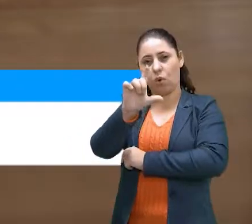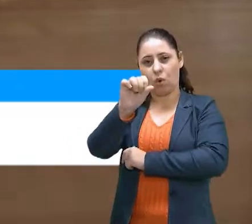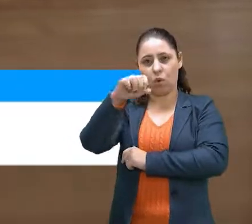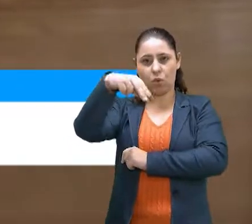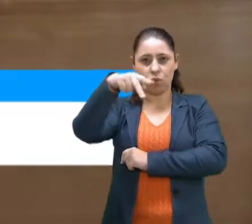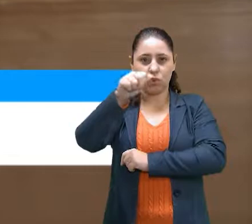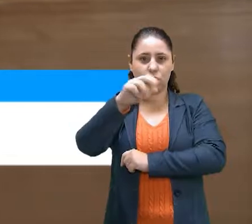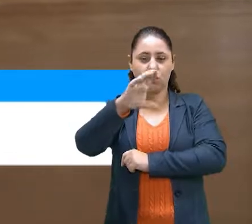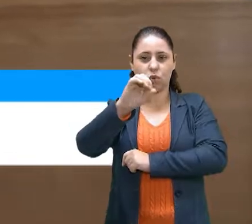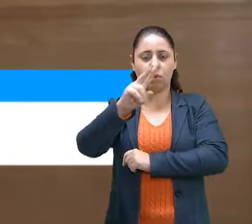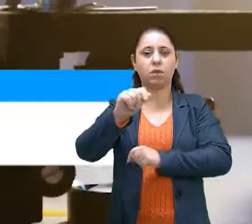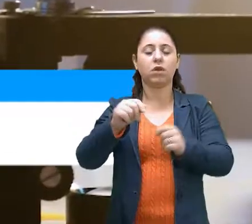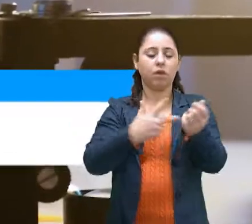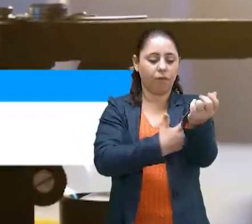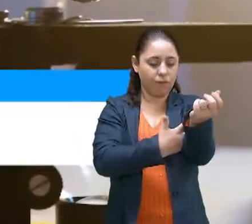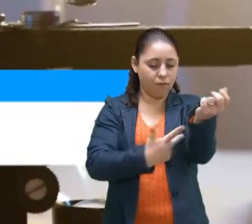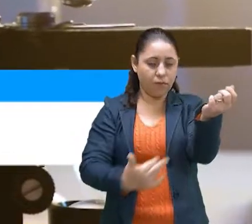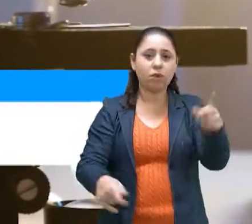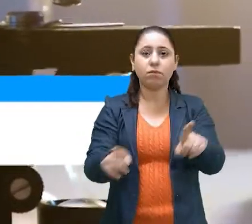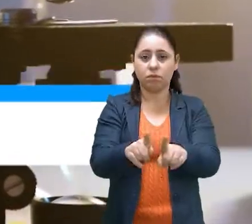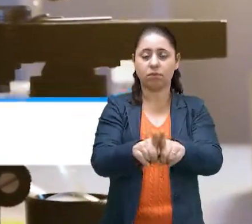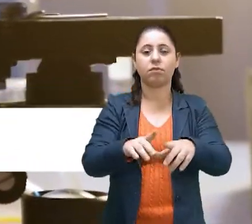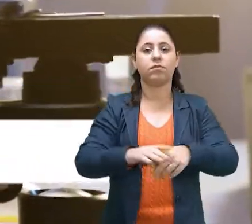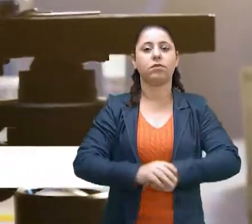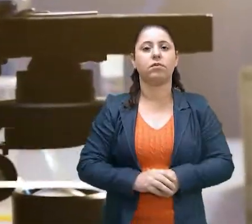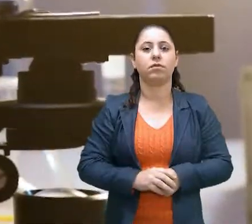colonoscopia, um exame físico ou laboratorial.